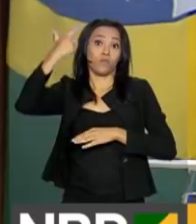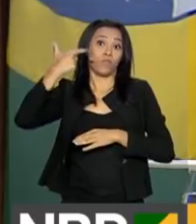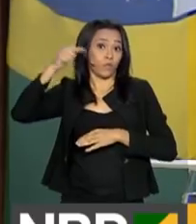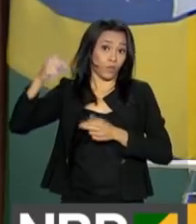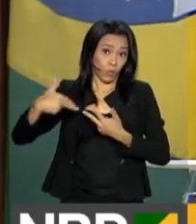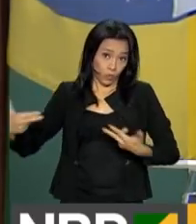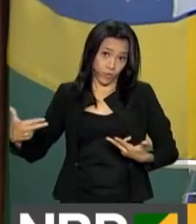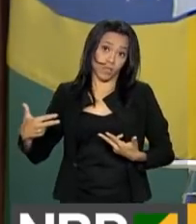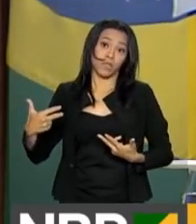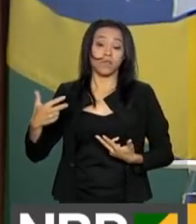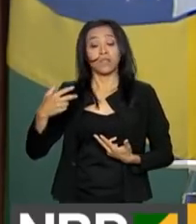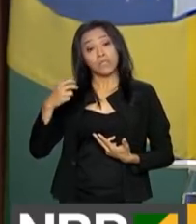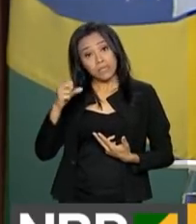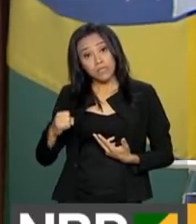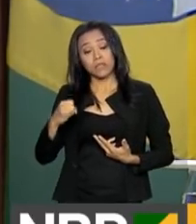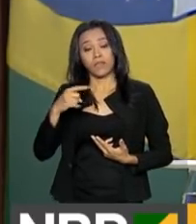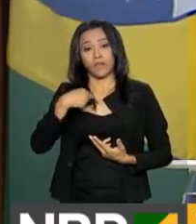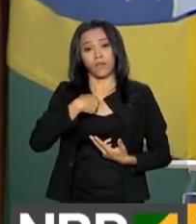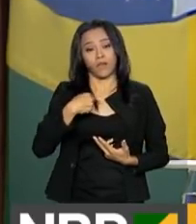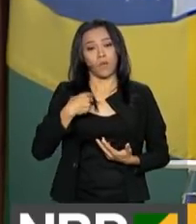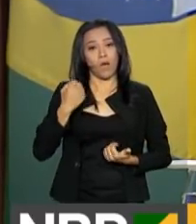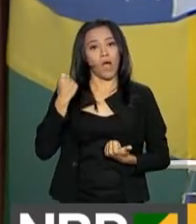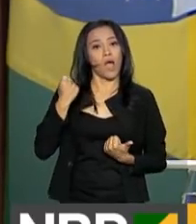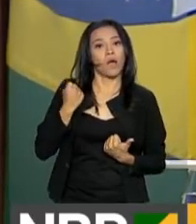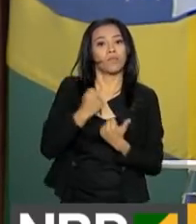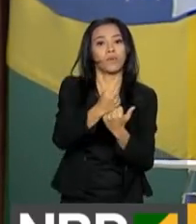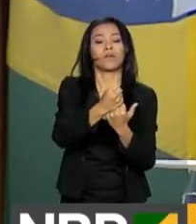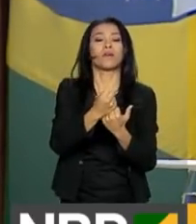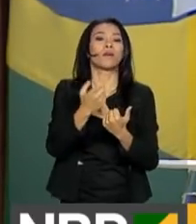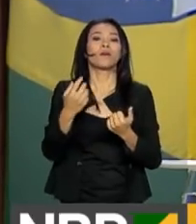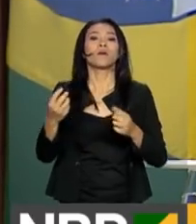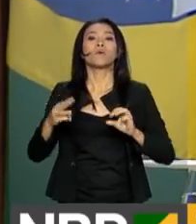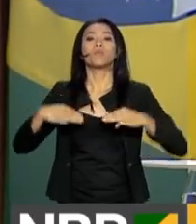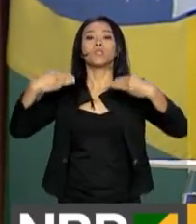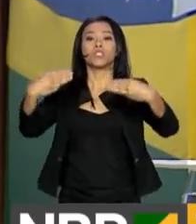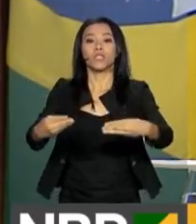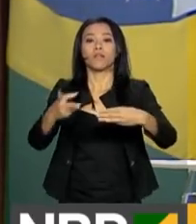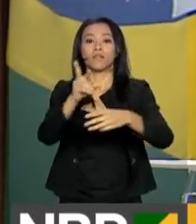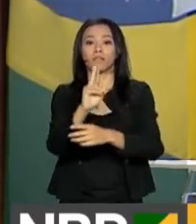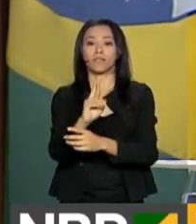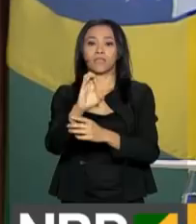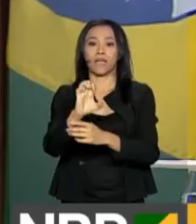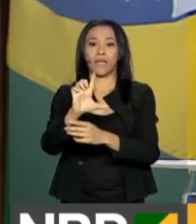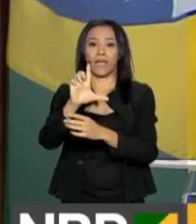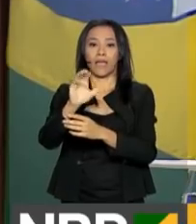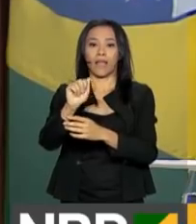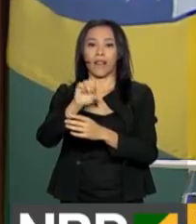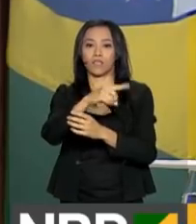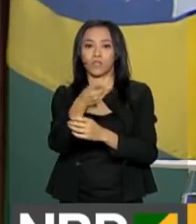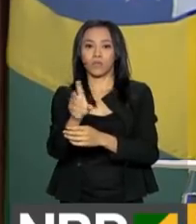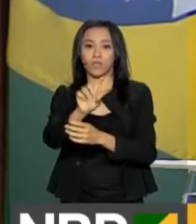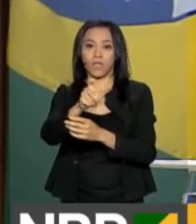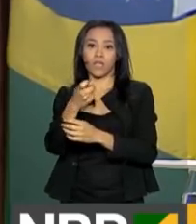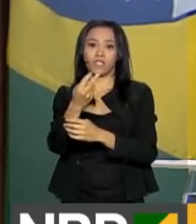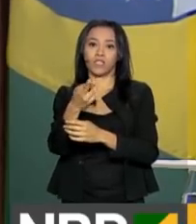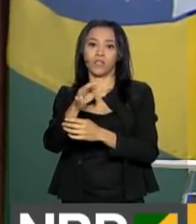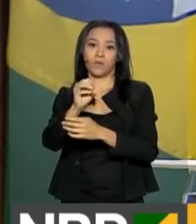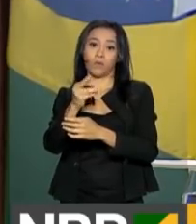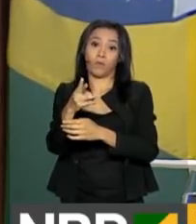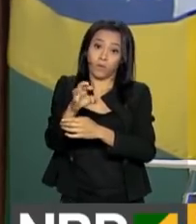história é verdade que o apanhar a questão do ministério das relações exteriores nós verificamos o quanto foi feito pelo brasil no